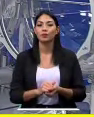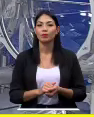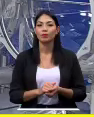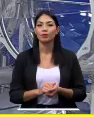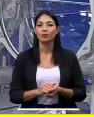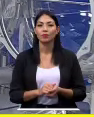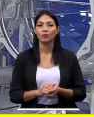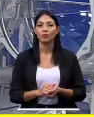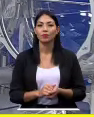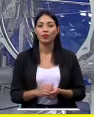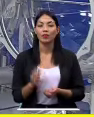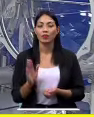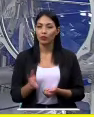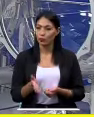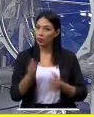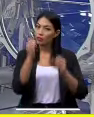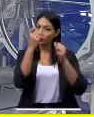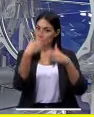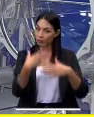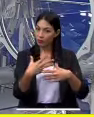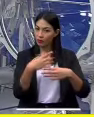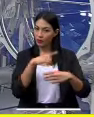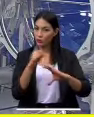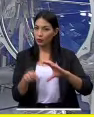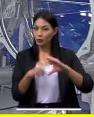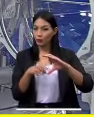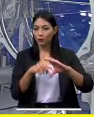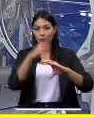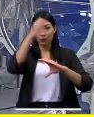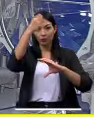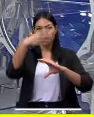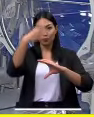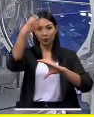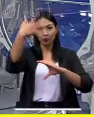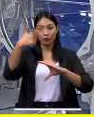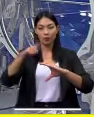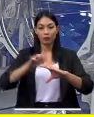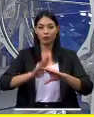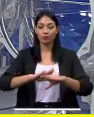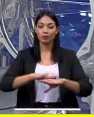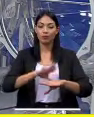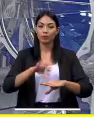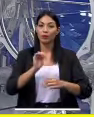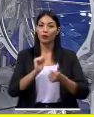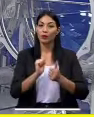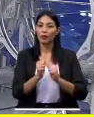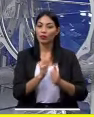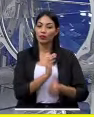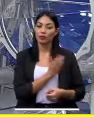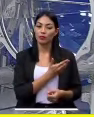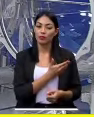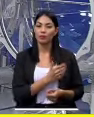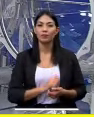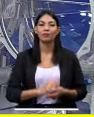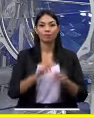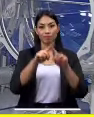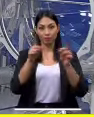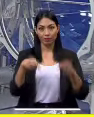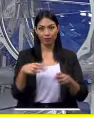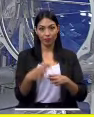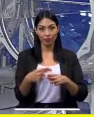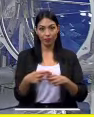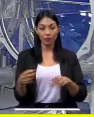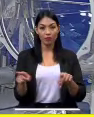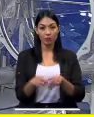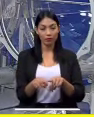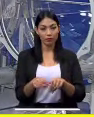ganhar, conforme explicamos. O globo agora será reabastecido para o sorteio do time do coração. O Alexandre, nosso colega da Caixa,